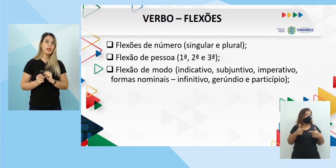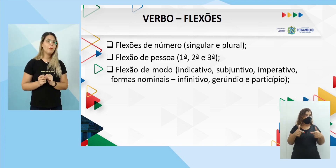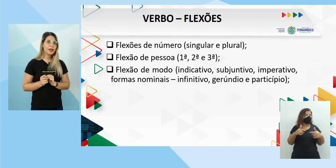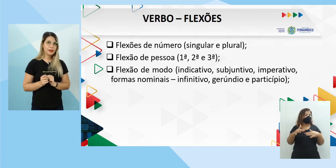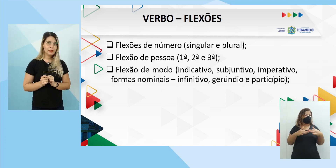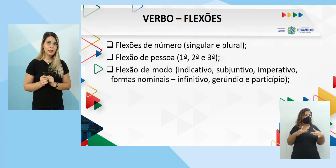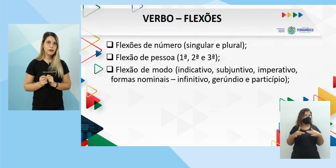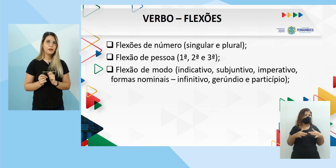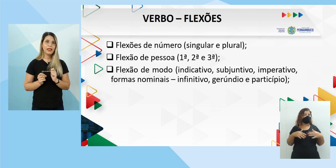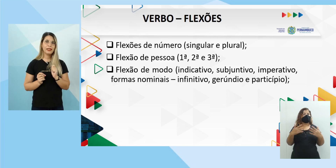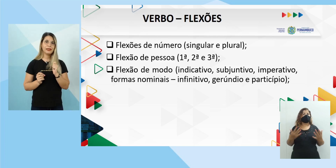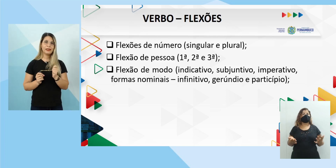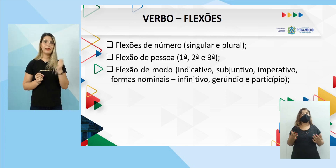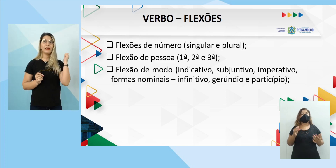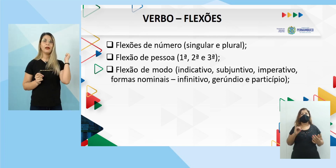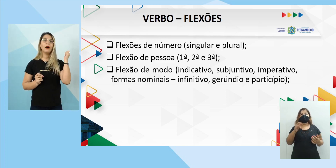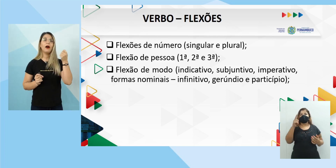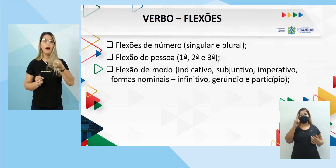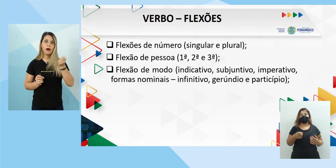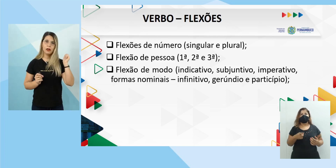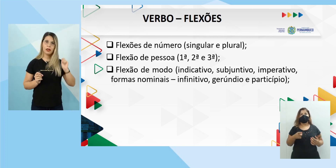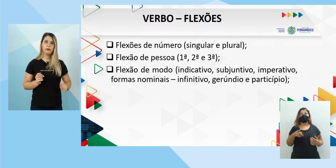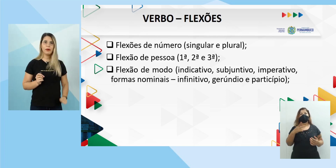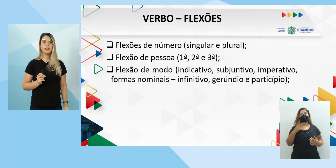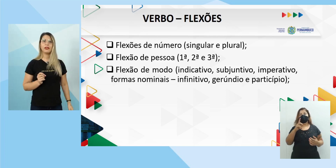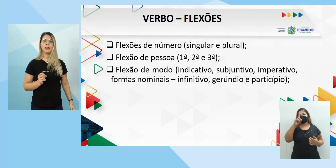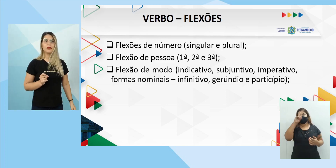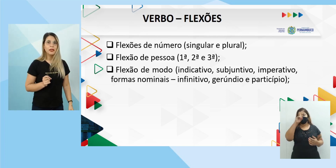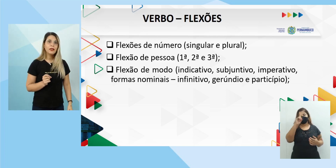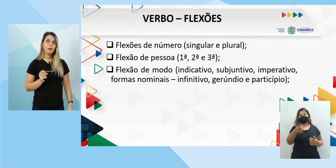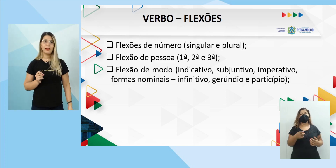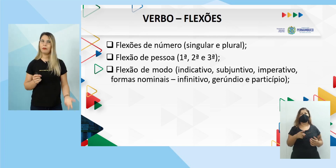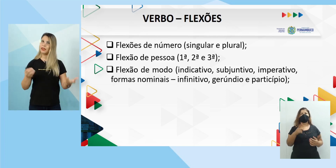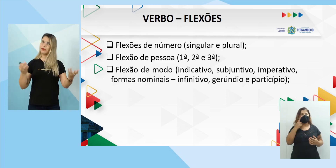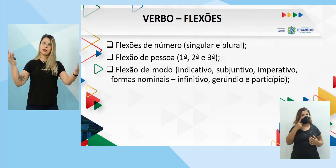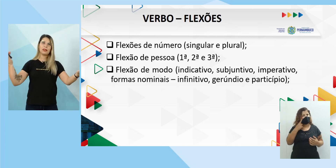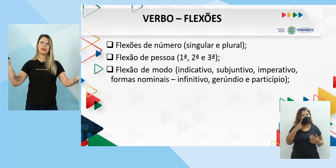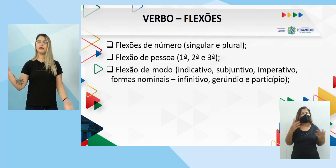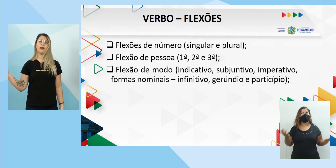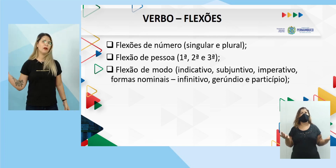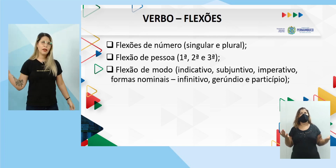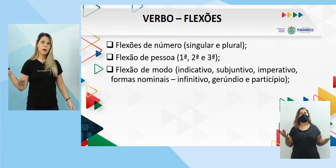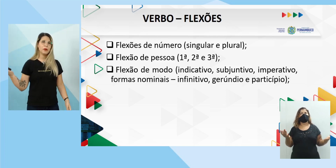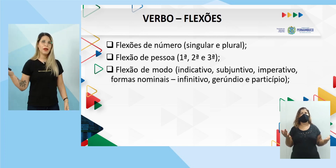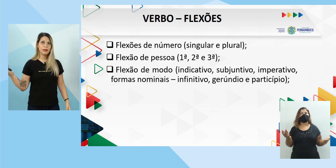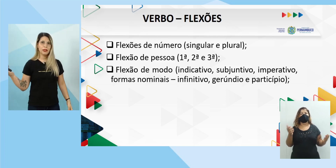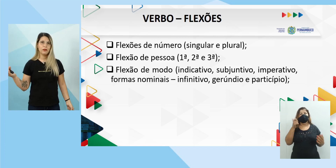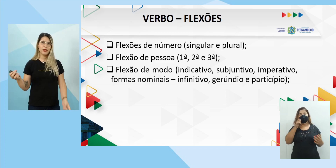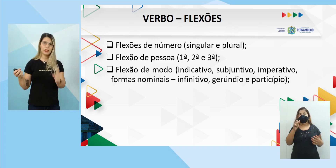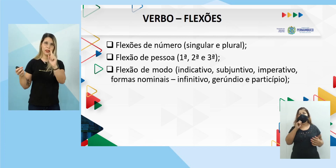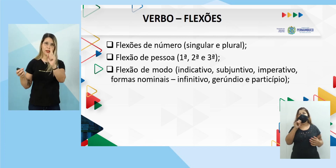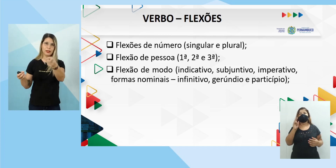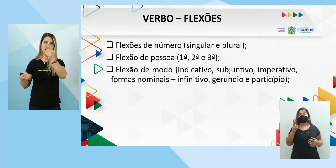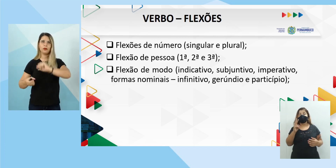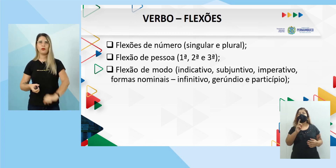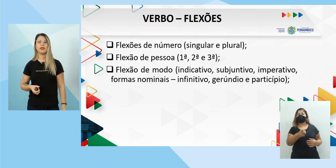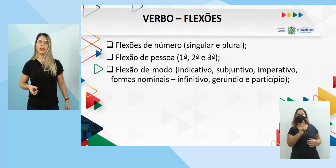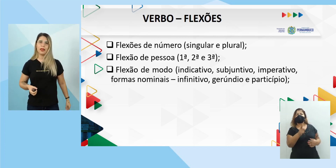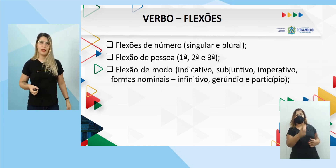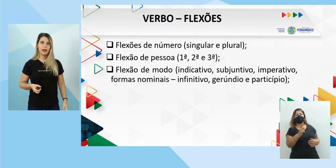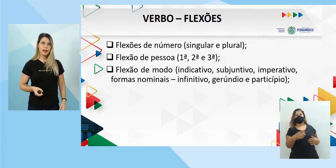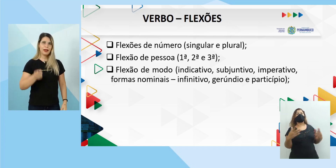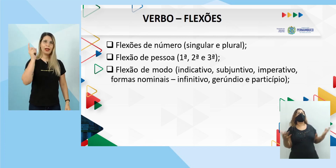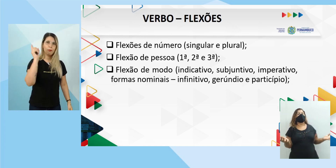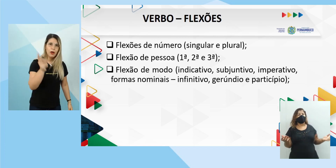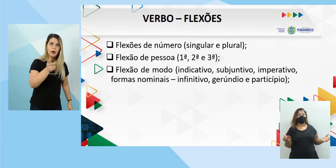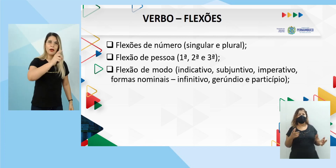o imperativo, ele indica ordem. Presta atenção, menina, a mãe de vocês adora o imperativo. Presta atenção,